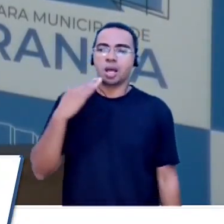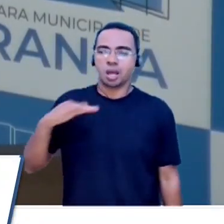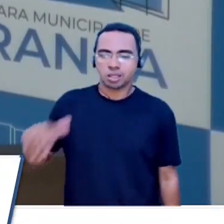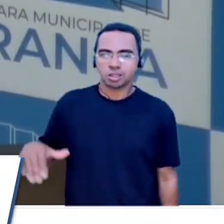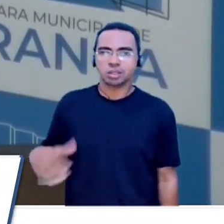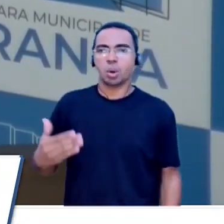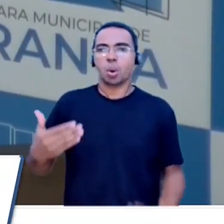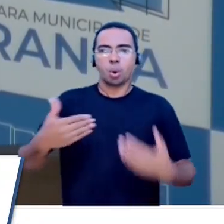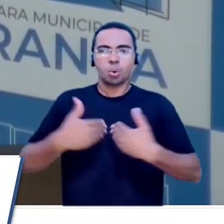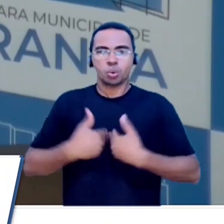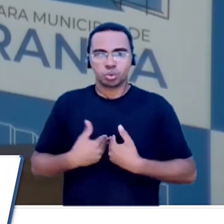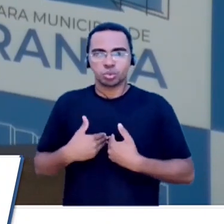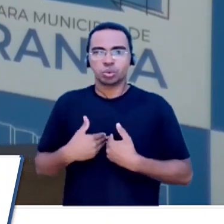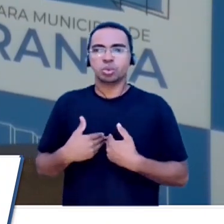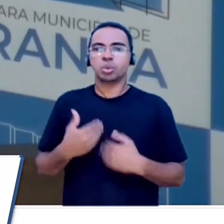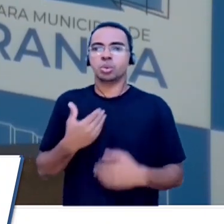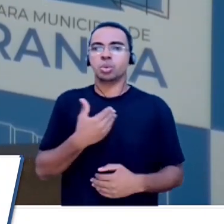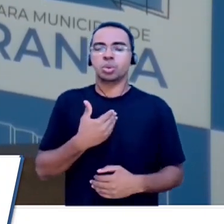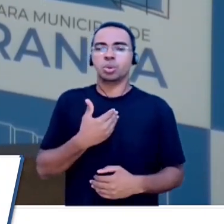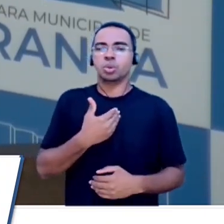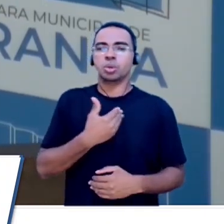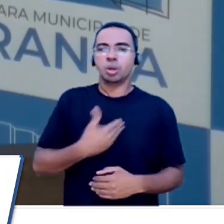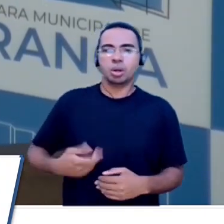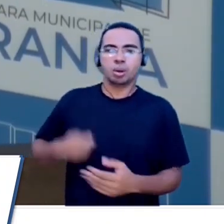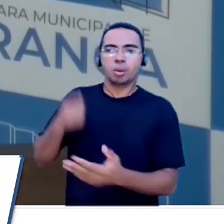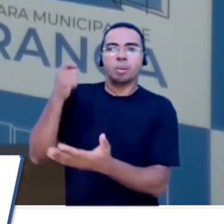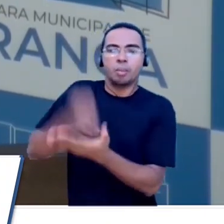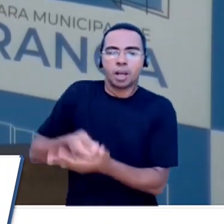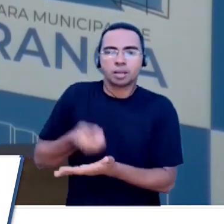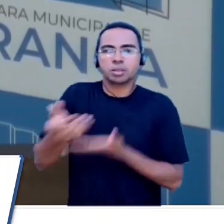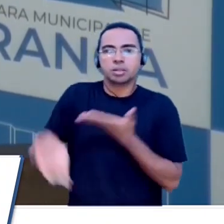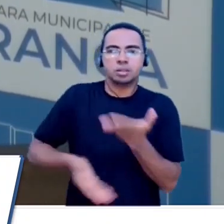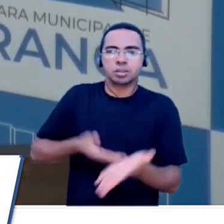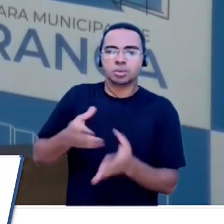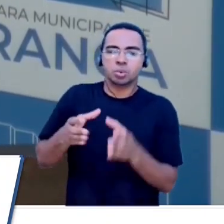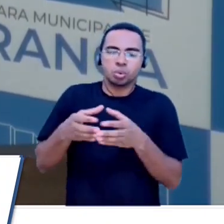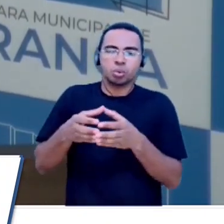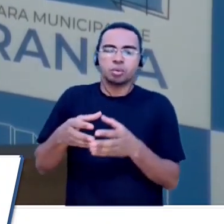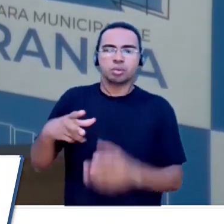a rede pública custeie esse tratamento na rede privada.